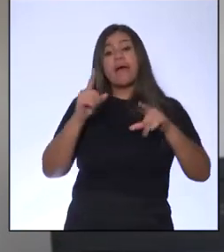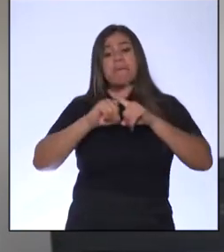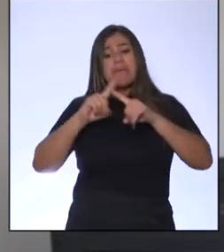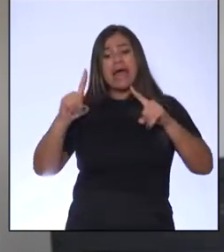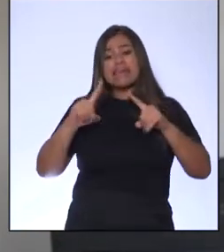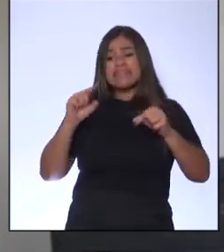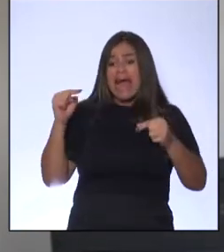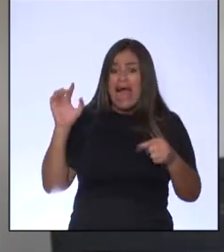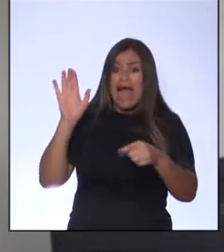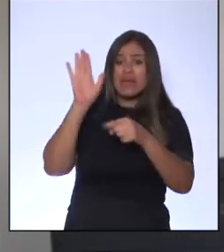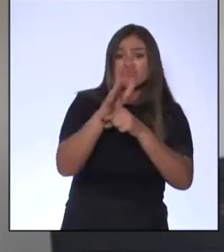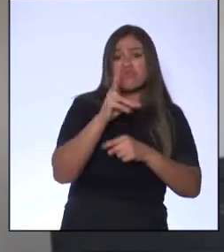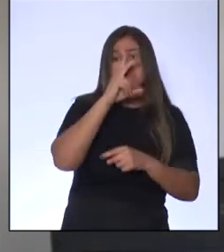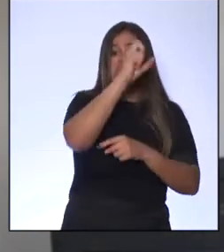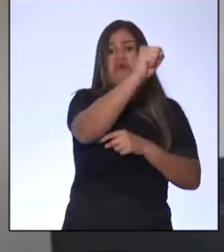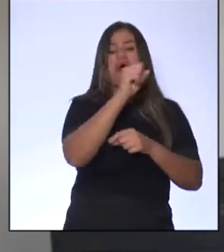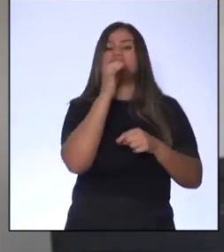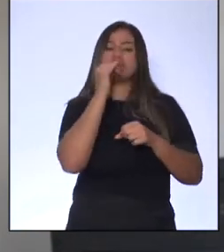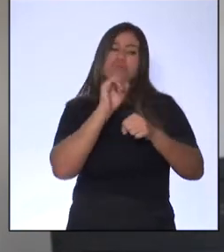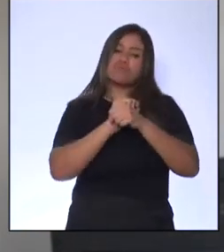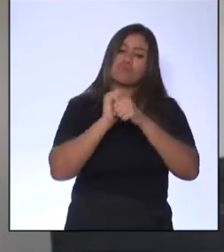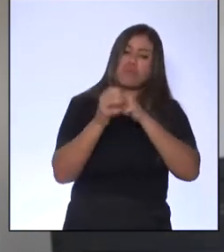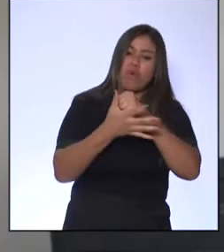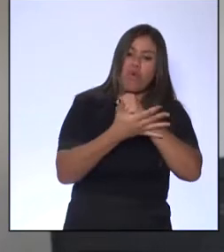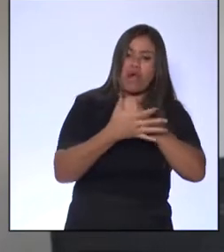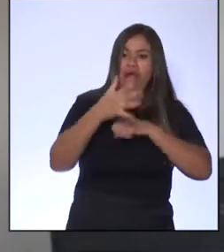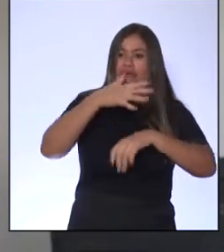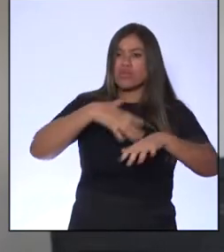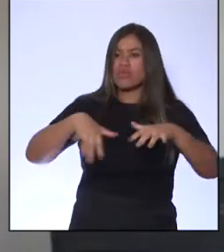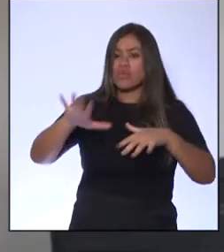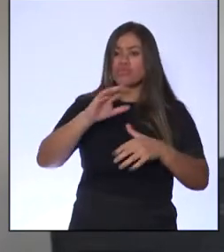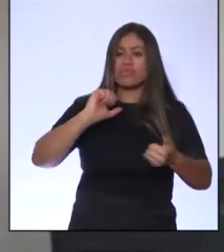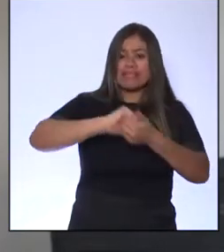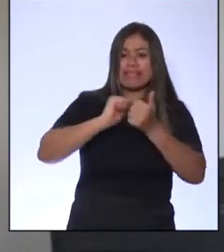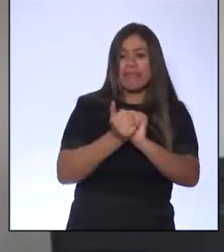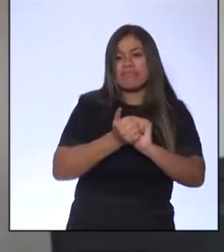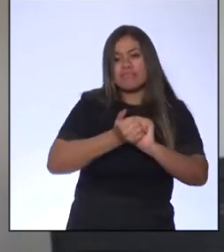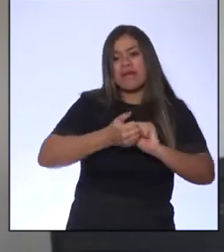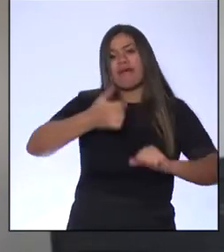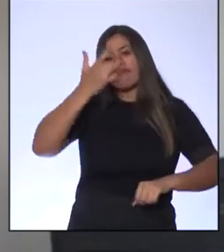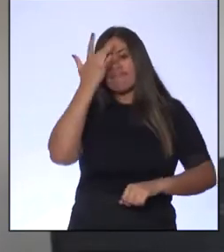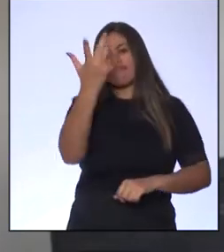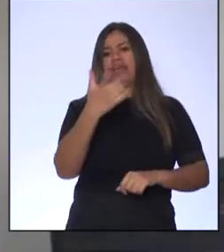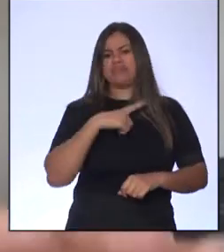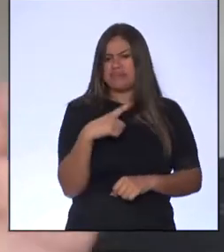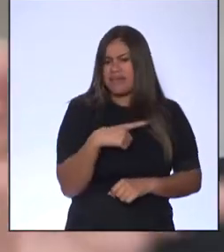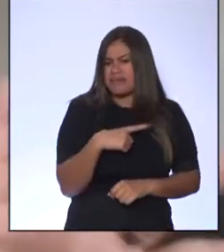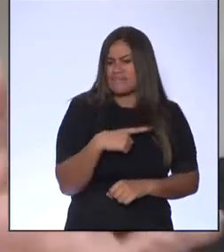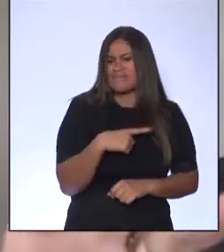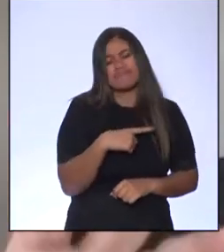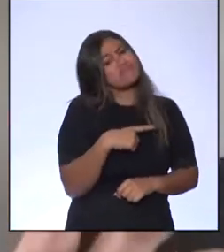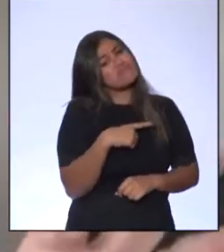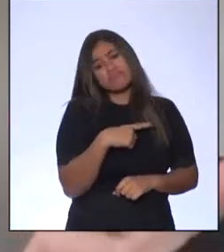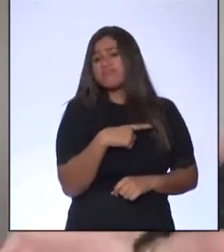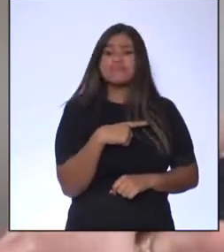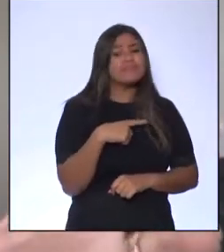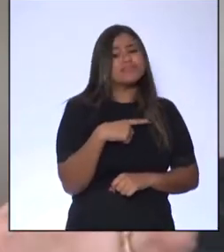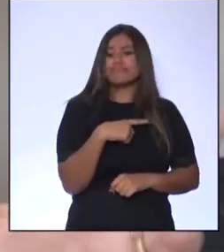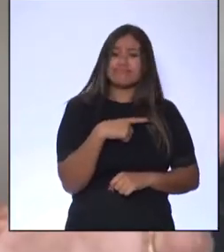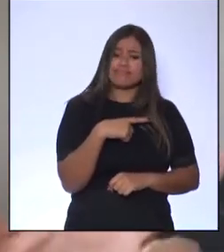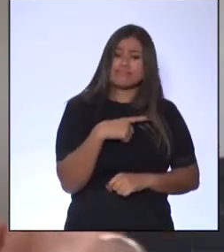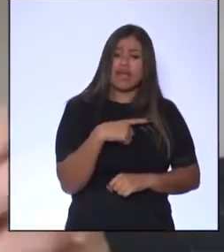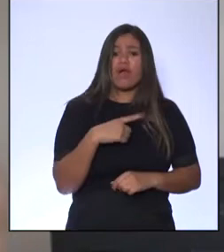chegou. Apesar dos conhecimentos todos que nós temos, nós não estamos preparados. A gente até